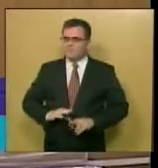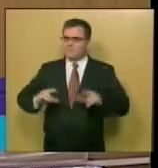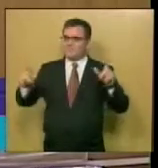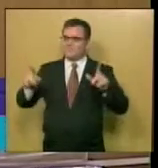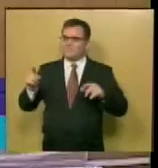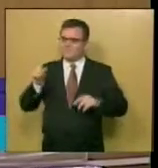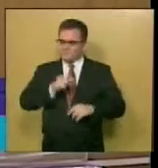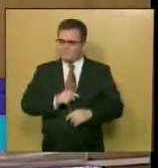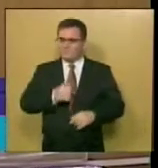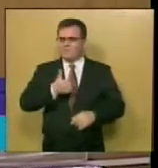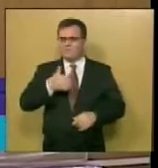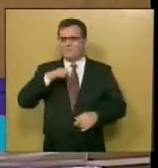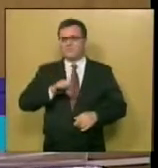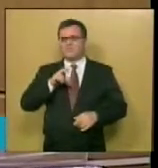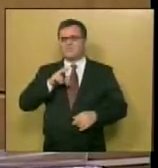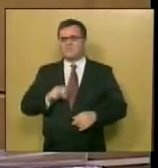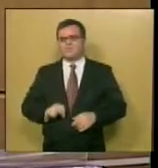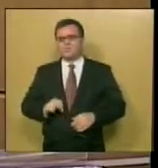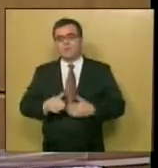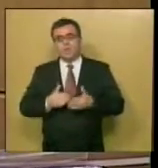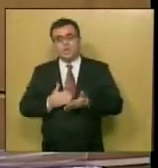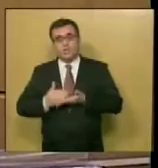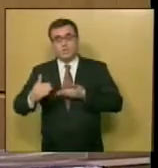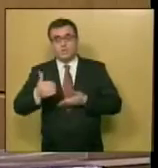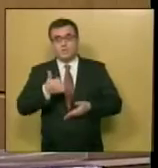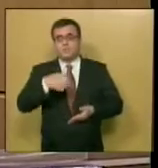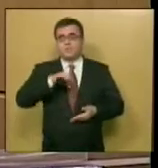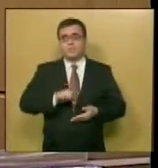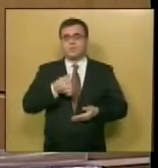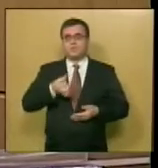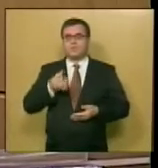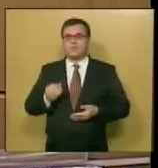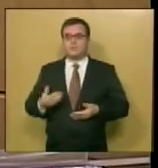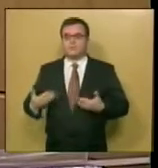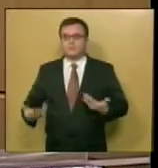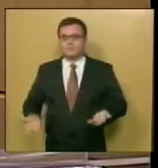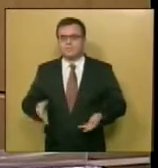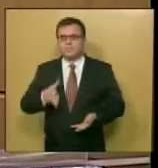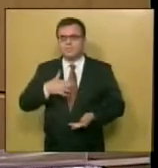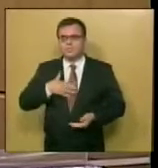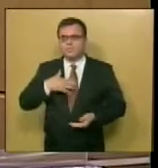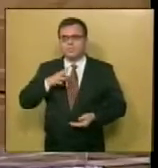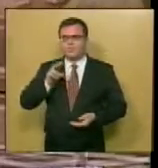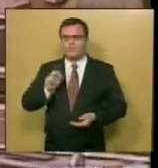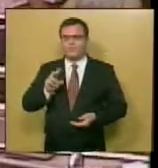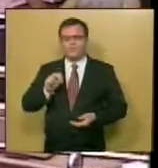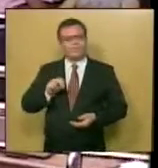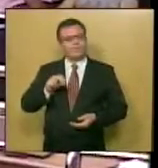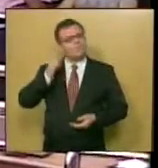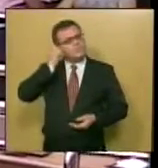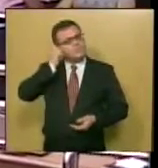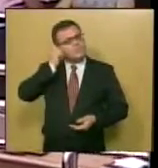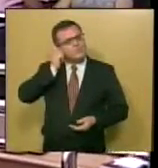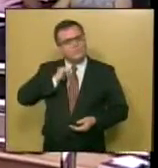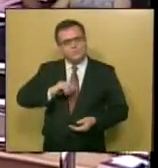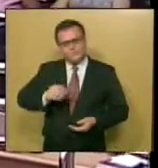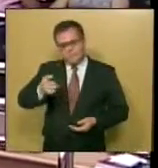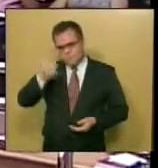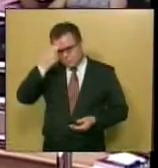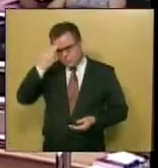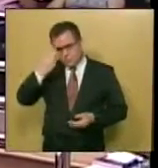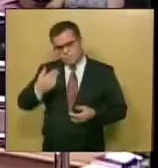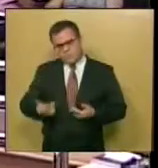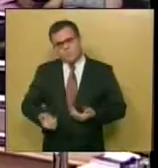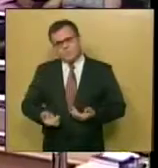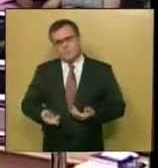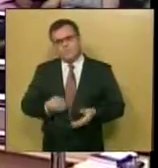na década de 50 e início de 60. Do meu avô guardo, no meu exercício profissional, o visionário